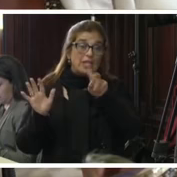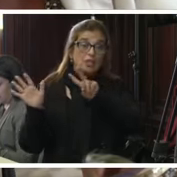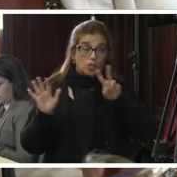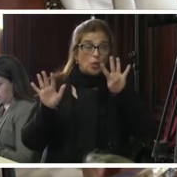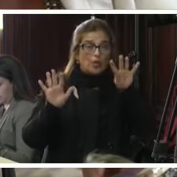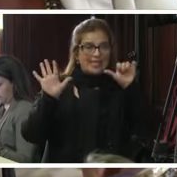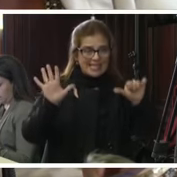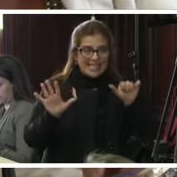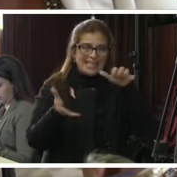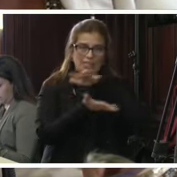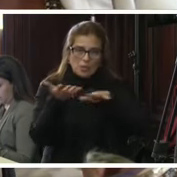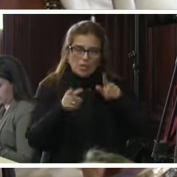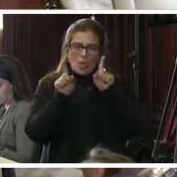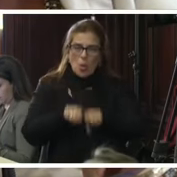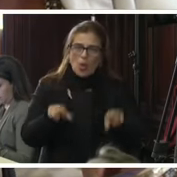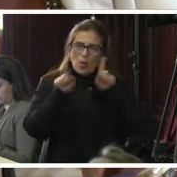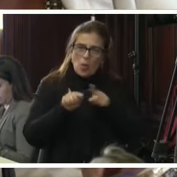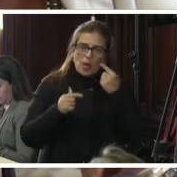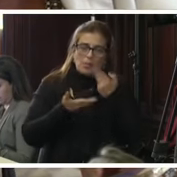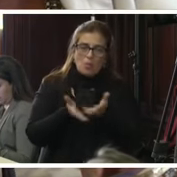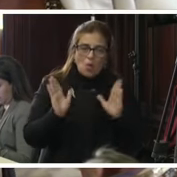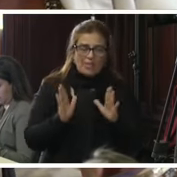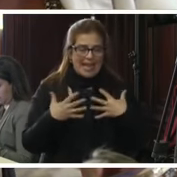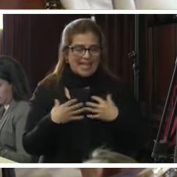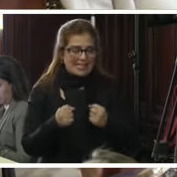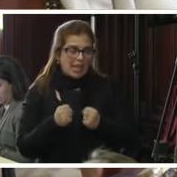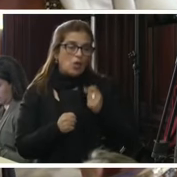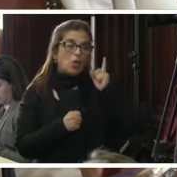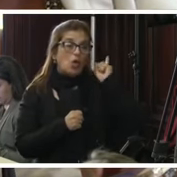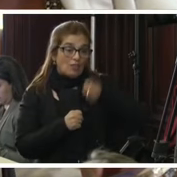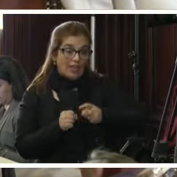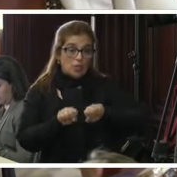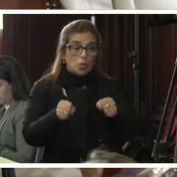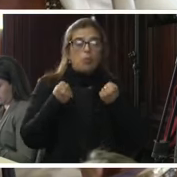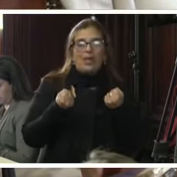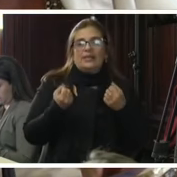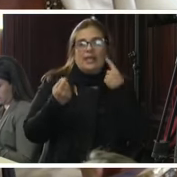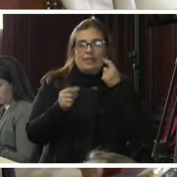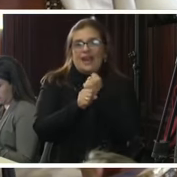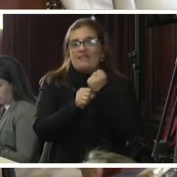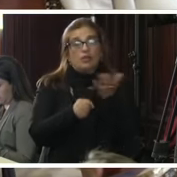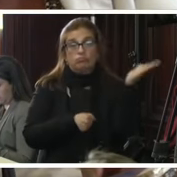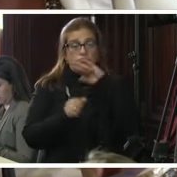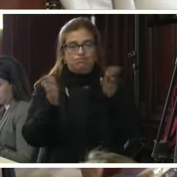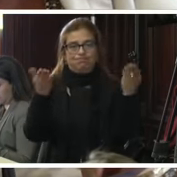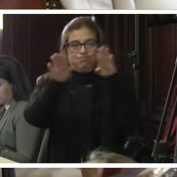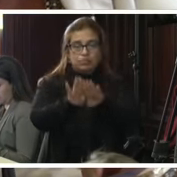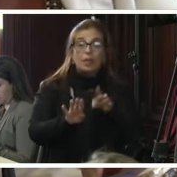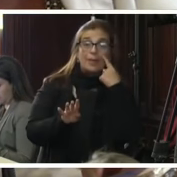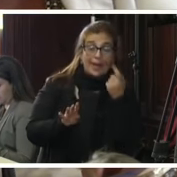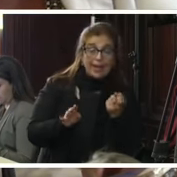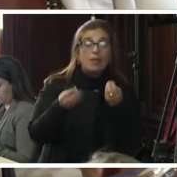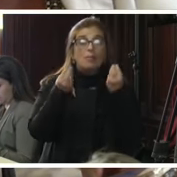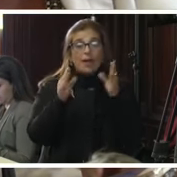1.246 episódios em que as unidades de saúde foram obrigadas a suspender as atividades para resguardar a segurança